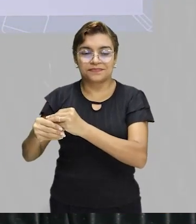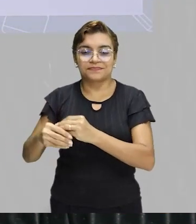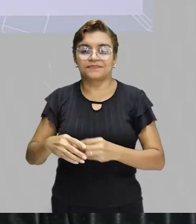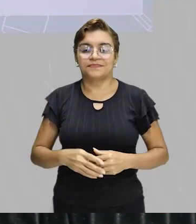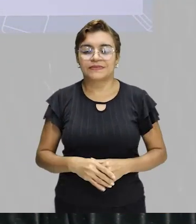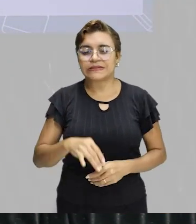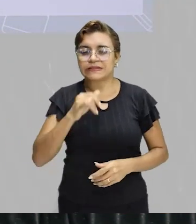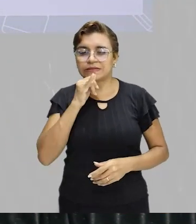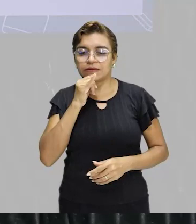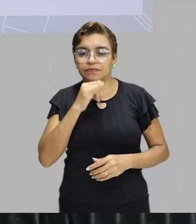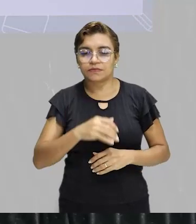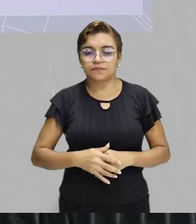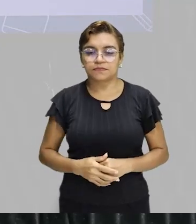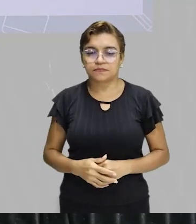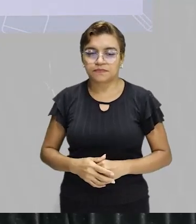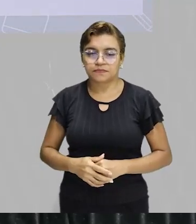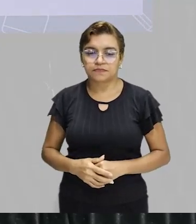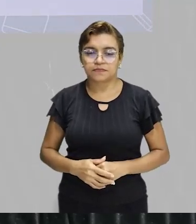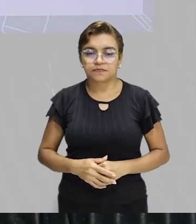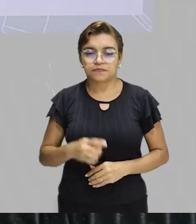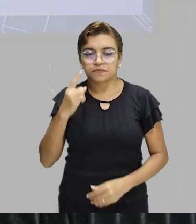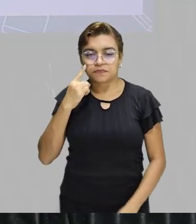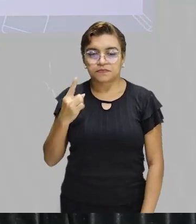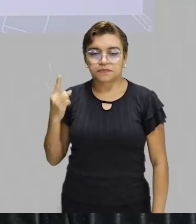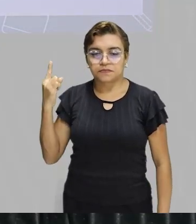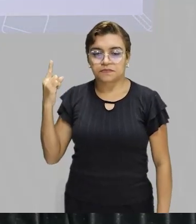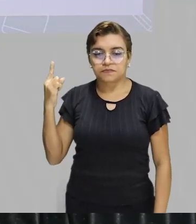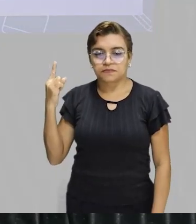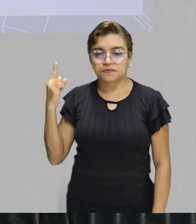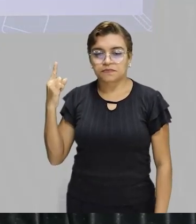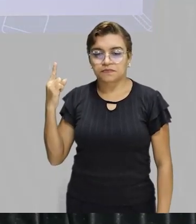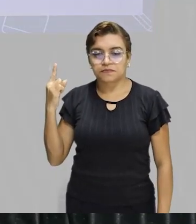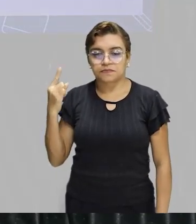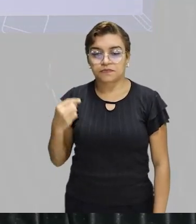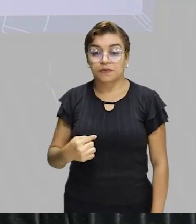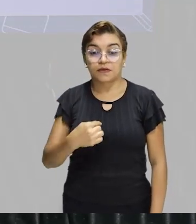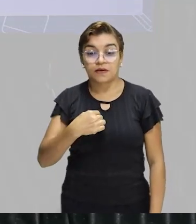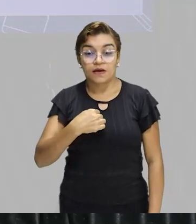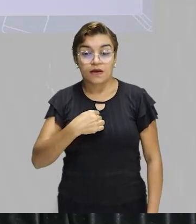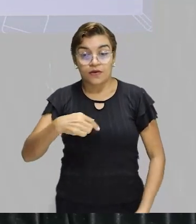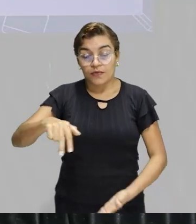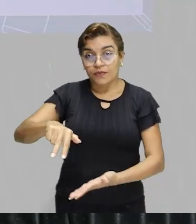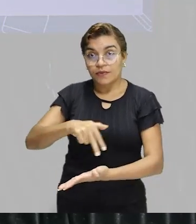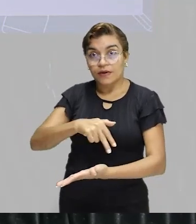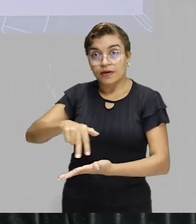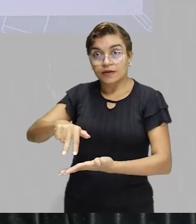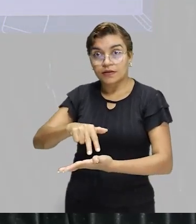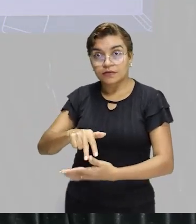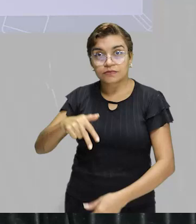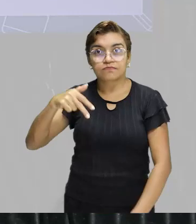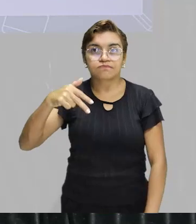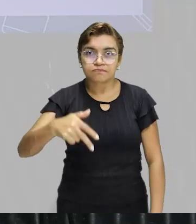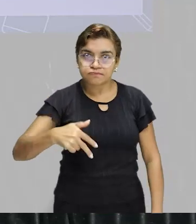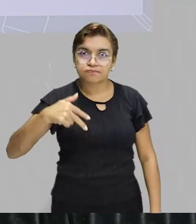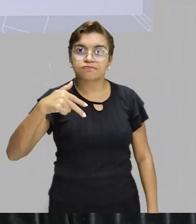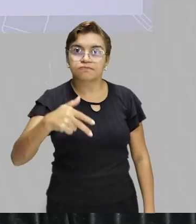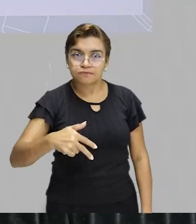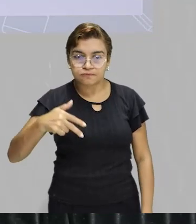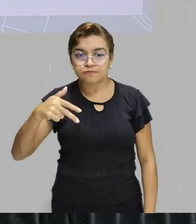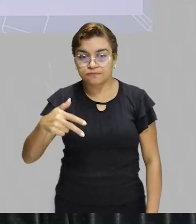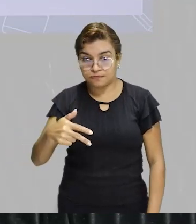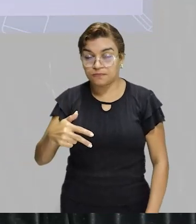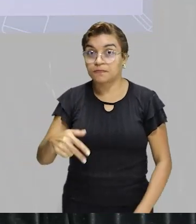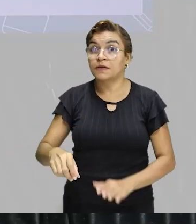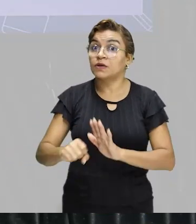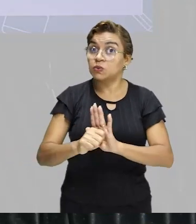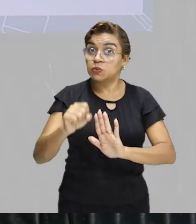Olha exemplos. I dance hip hop. Eu danço hip hop. Um sujeito,